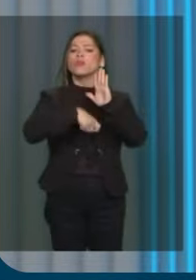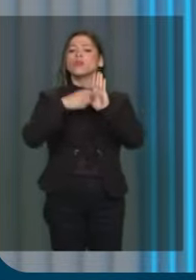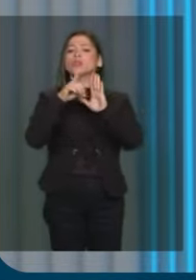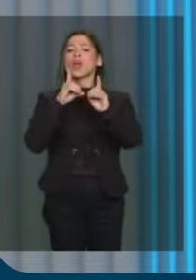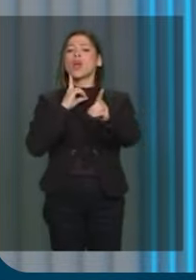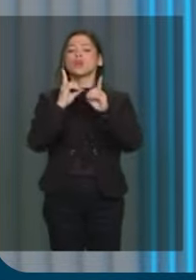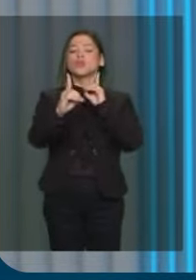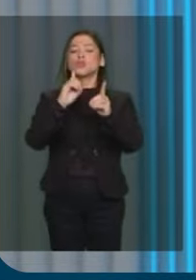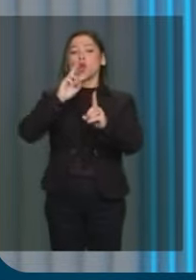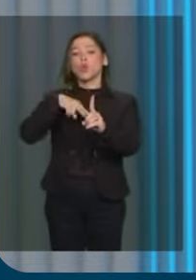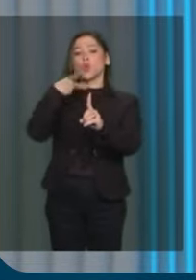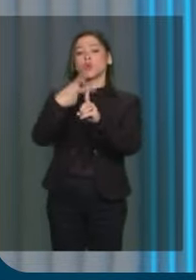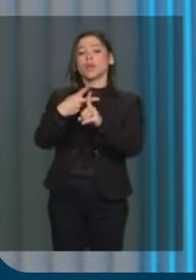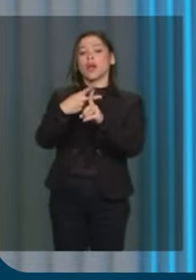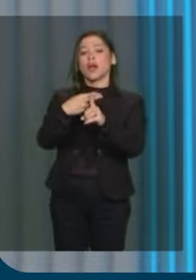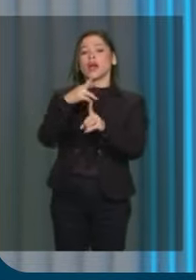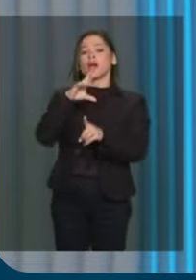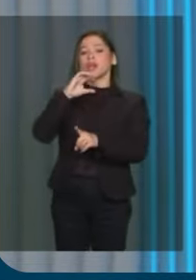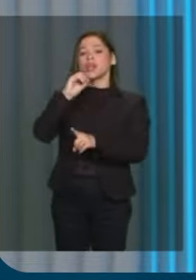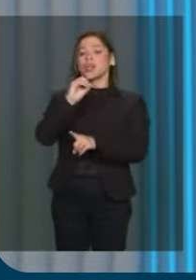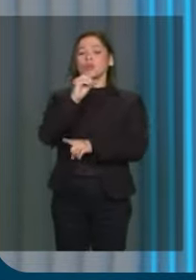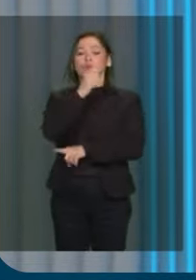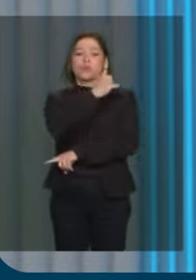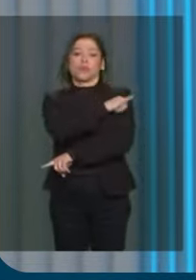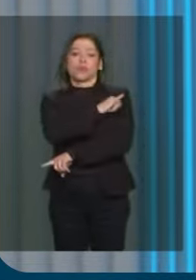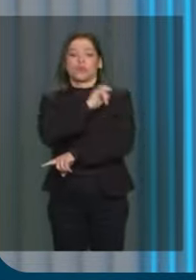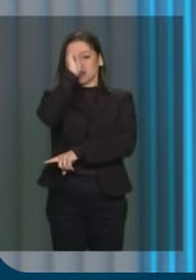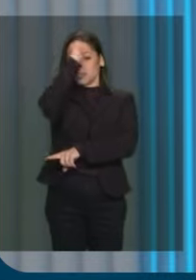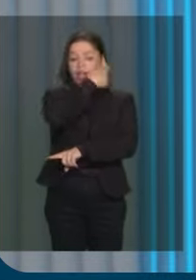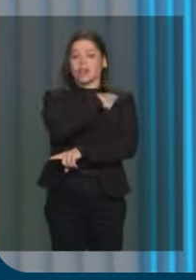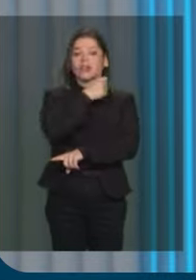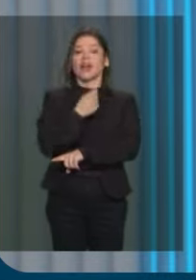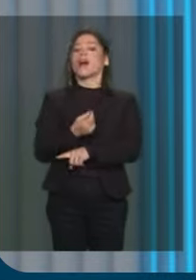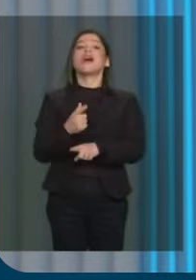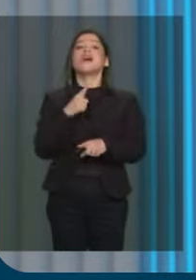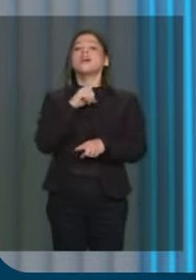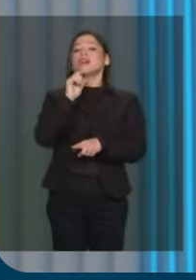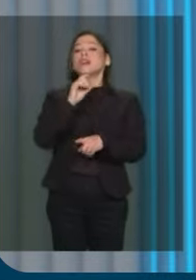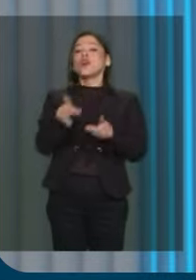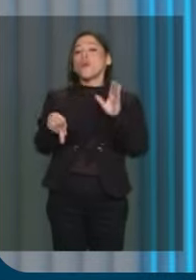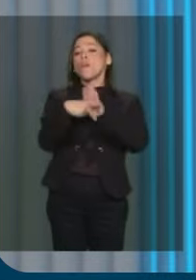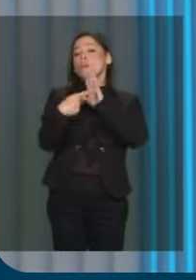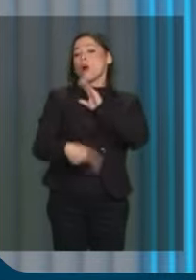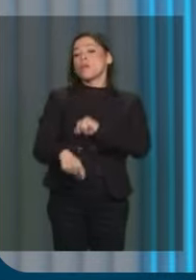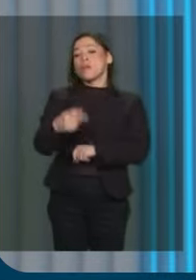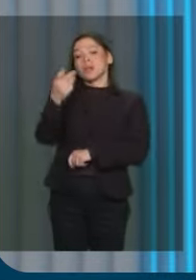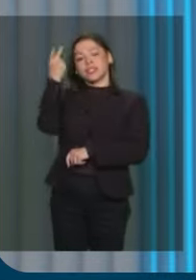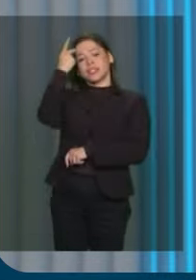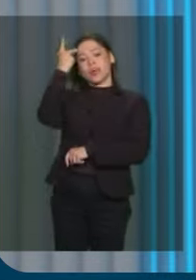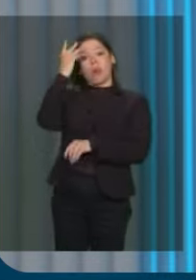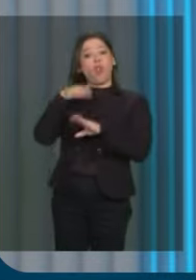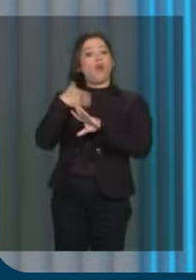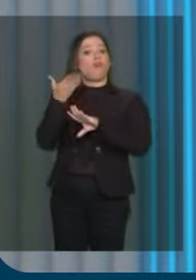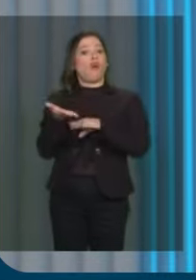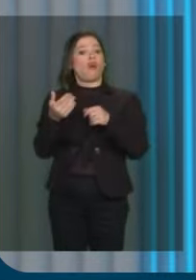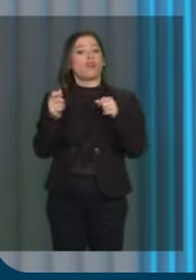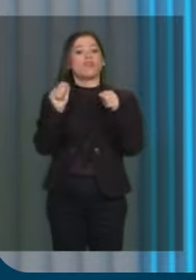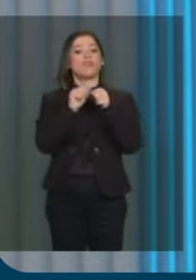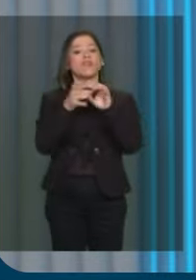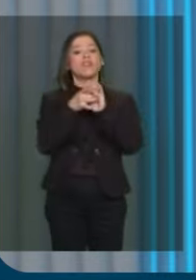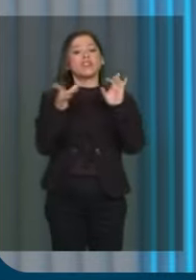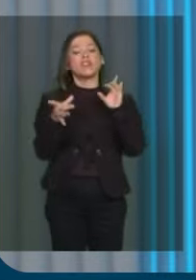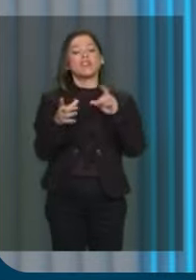Dutra preferiu duplicar aí o Santos lá no Rio de Janeiro lá em Angra dos Reis deixou aí o santo de São Paulo fora quando fez a concessão da dupla